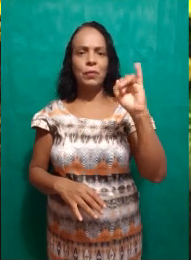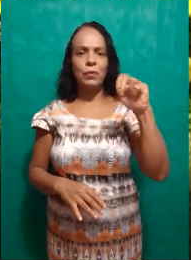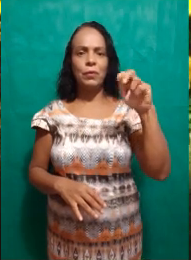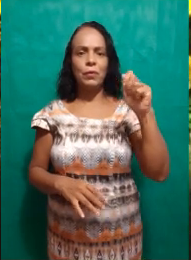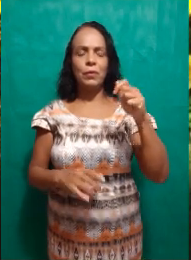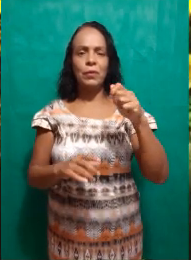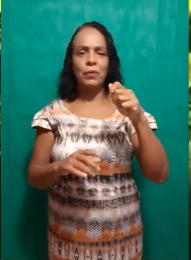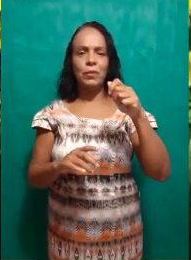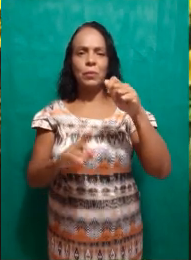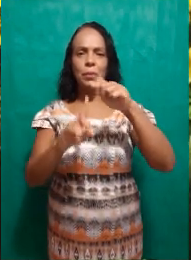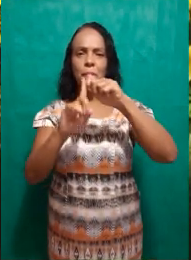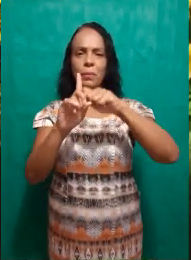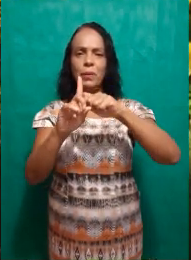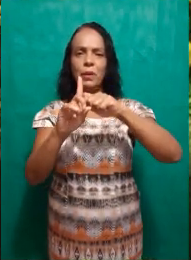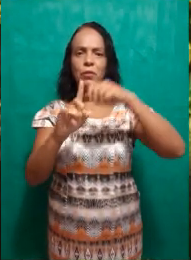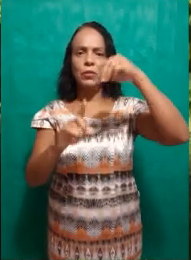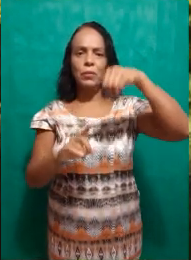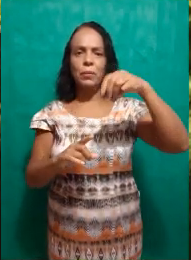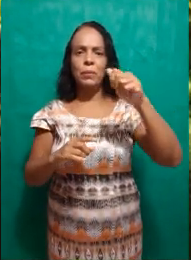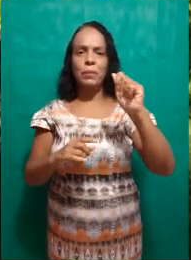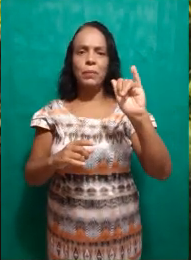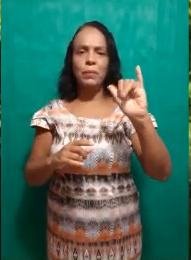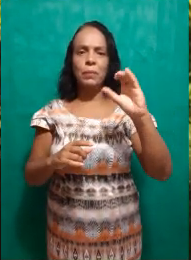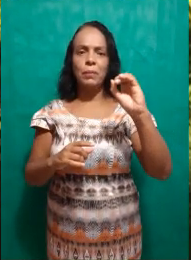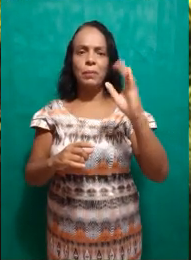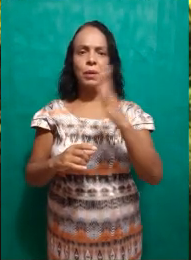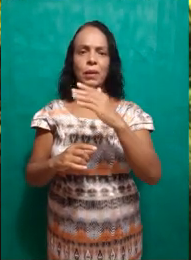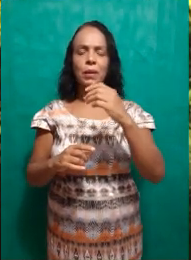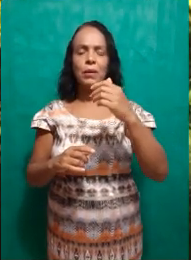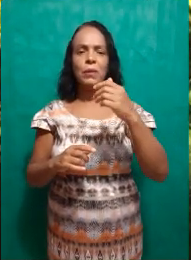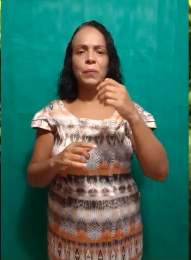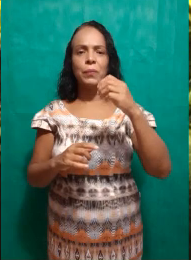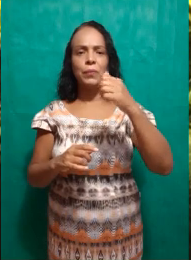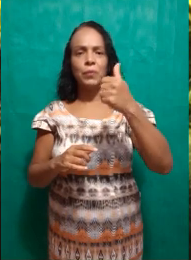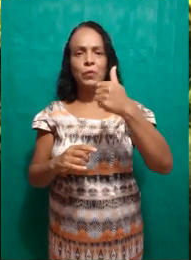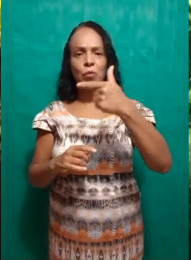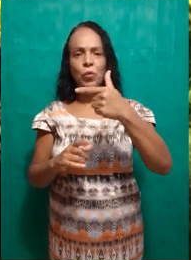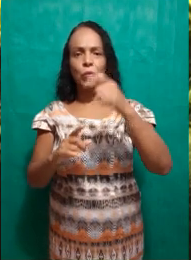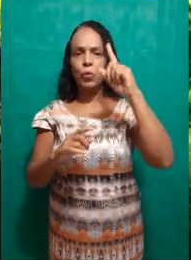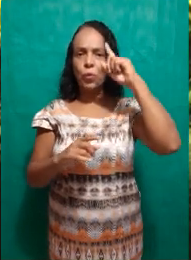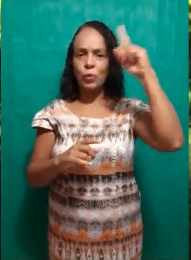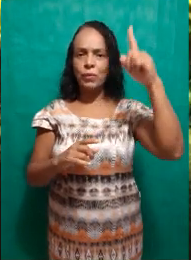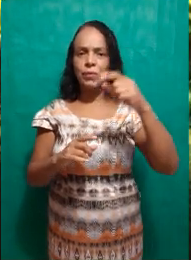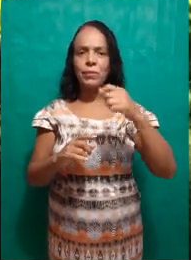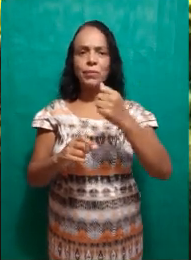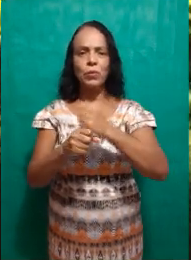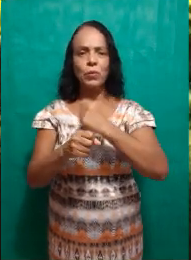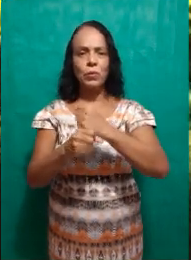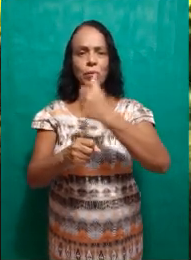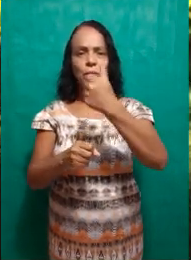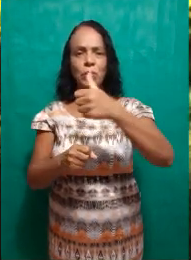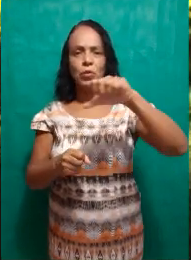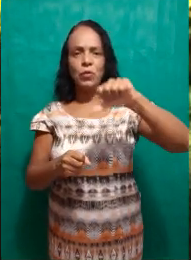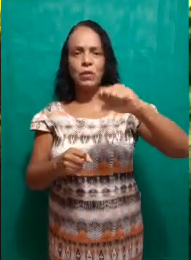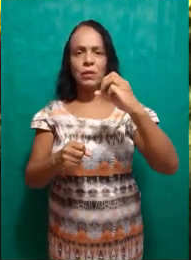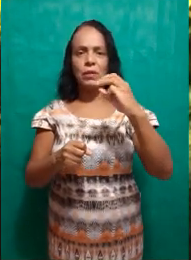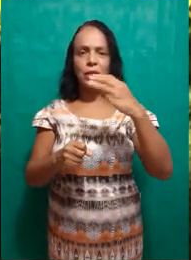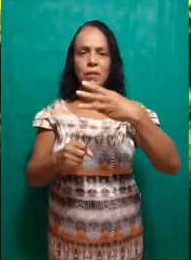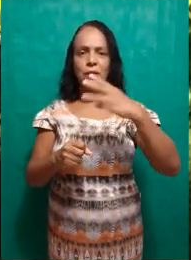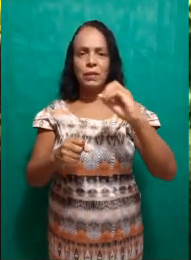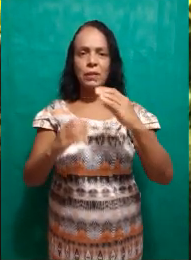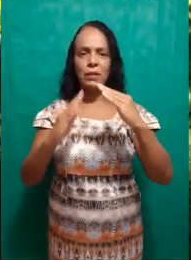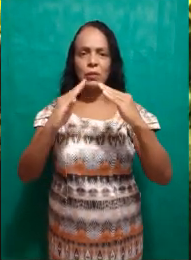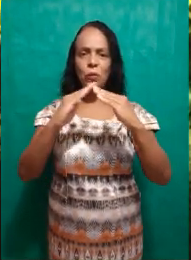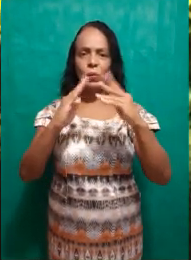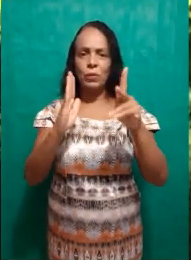sua casinha ele realizou a primeira sessão. Daí por diante a coisa foi caminhando